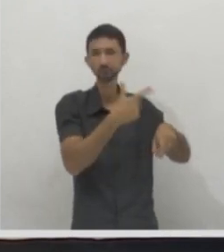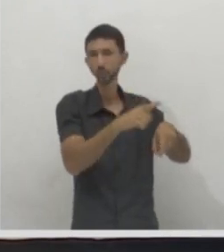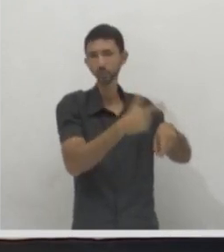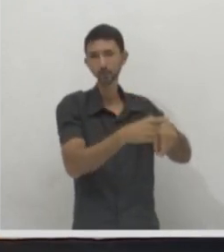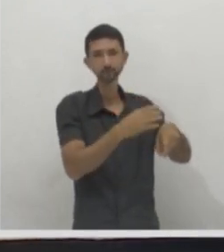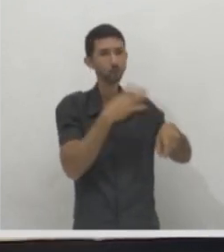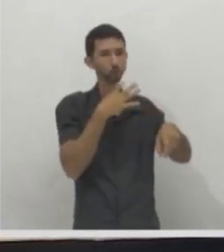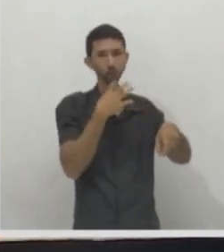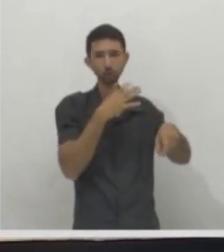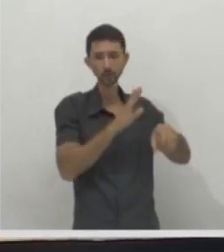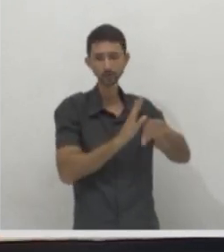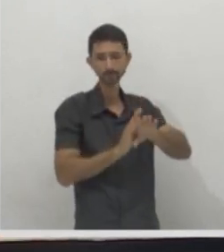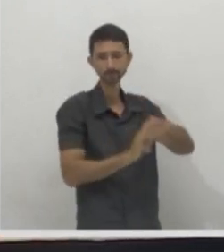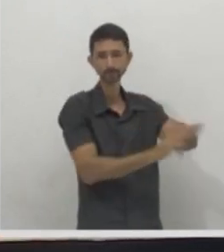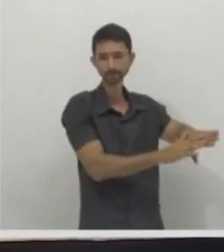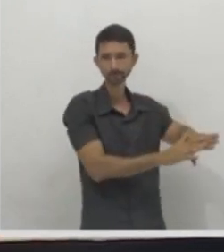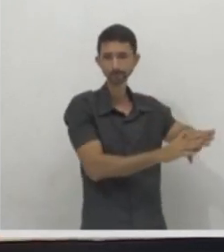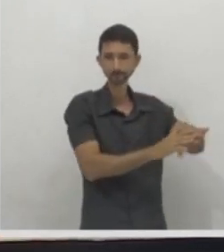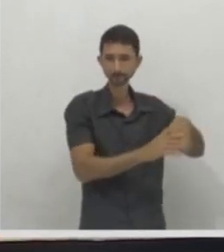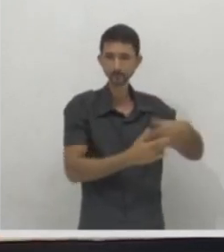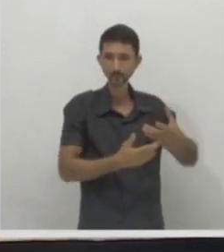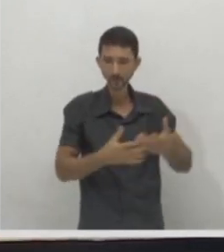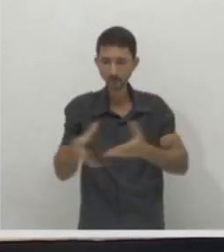coleta, né, recolher